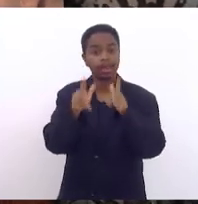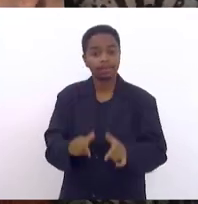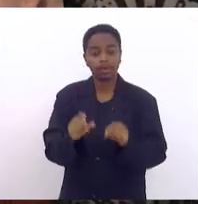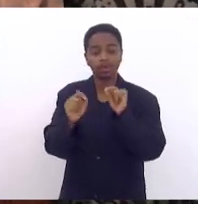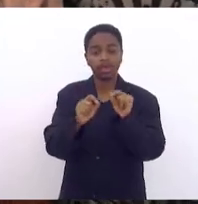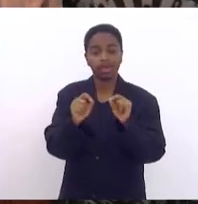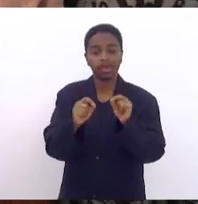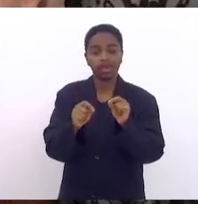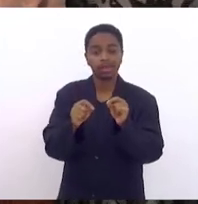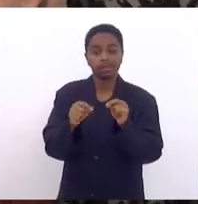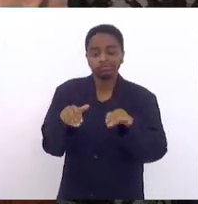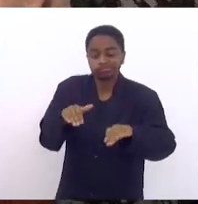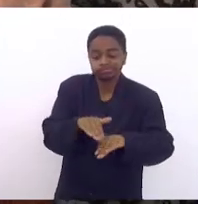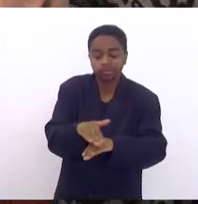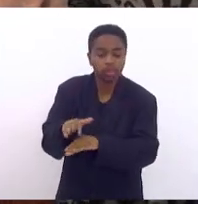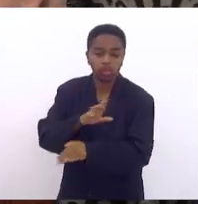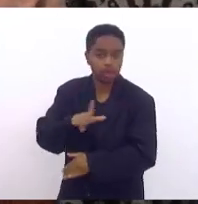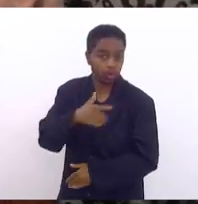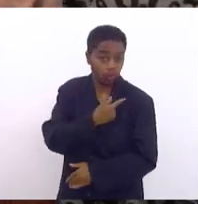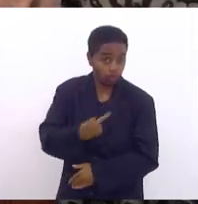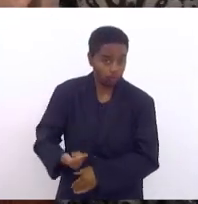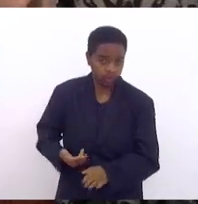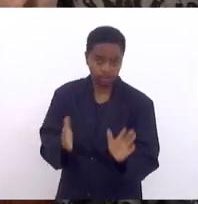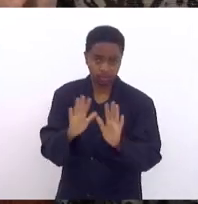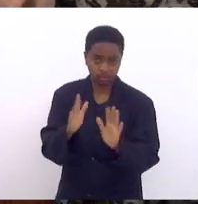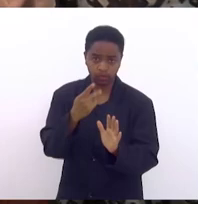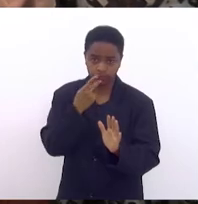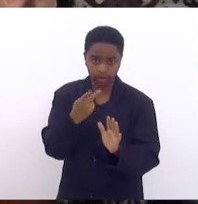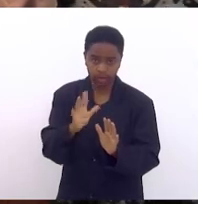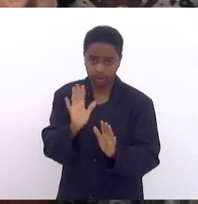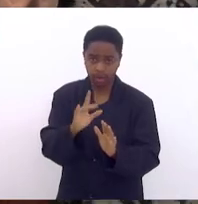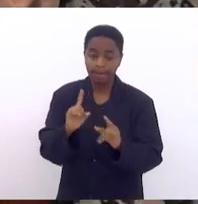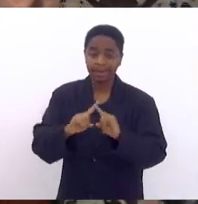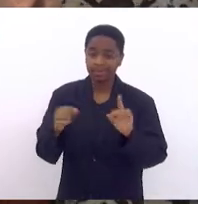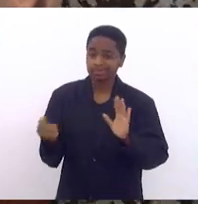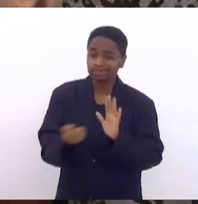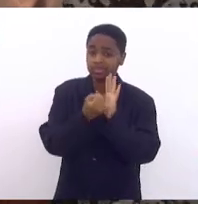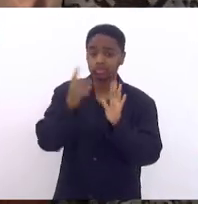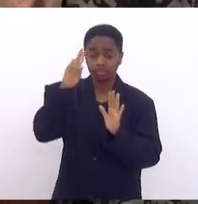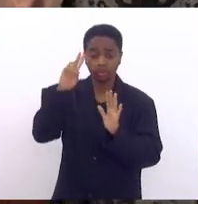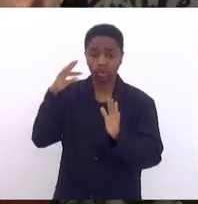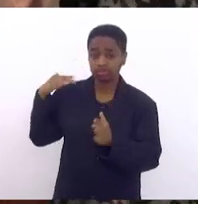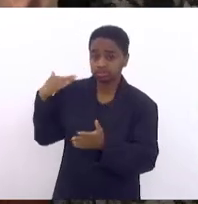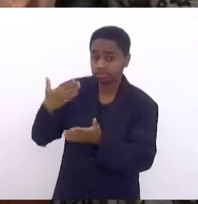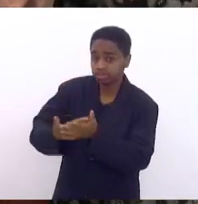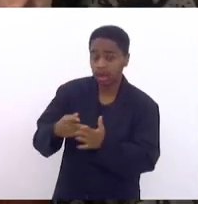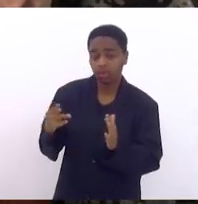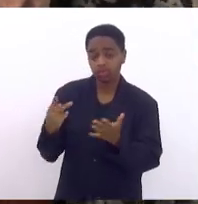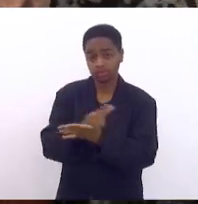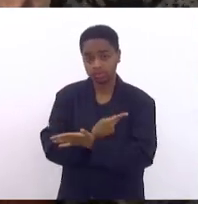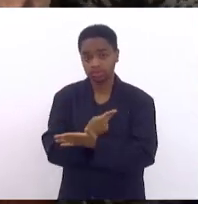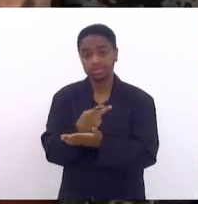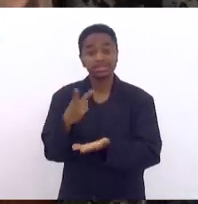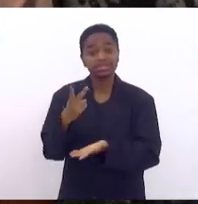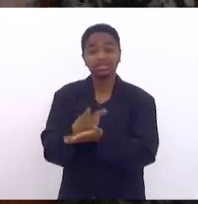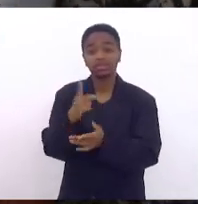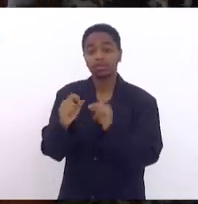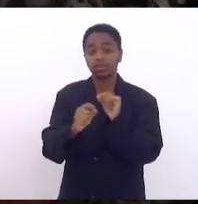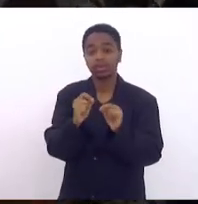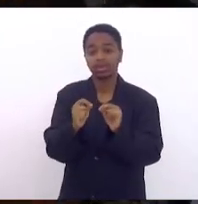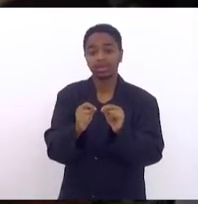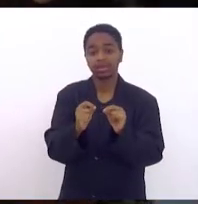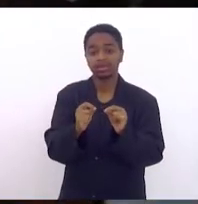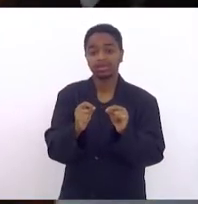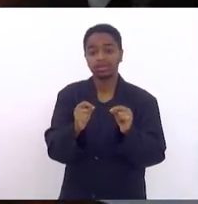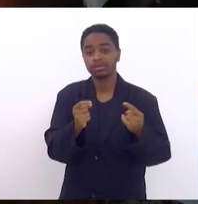conivência, não do governo A, B ou C, uma coisa que historicamente foi sendo desenvolvido, sempre com oposição